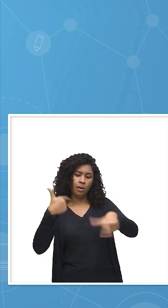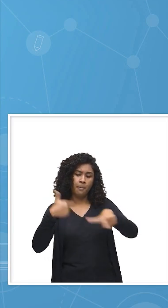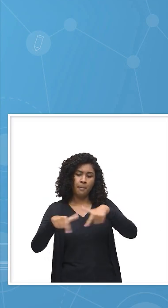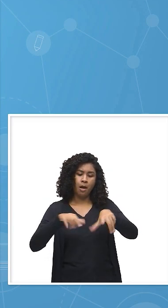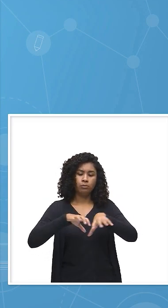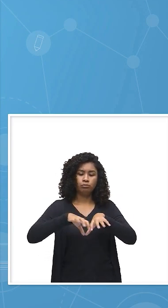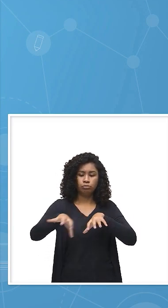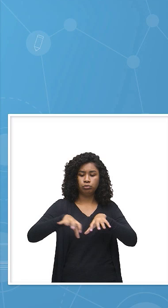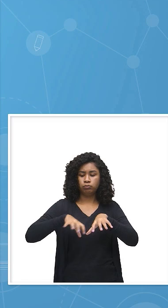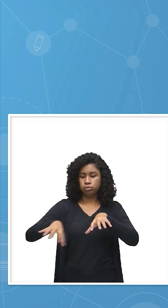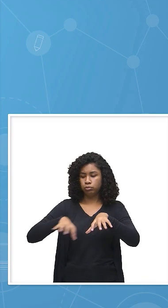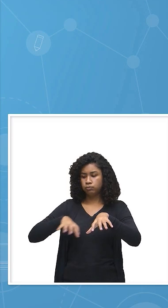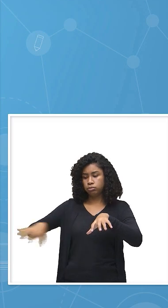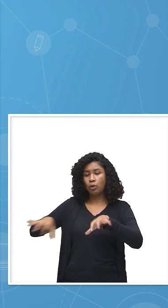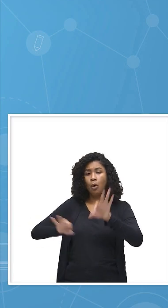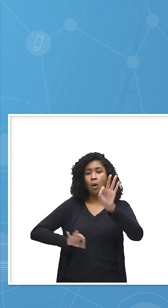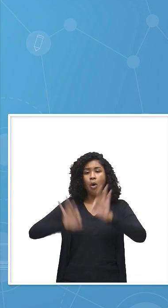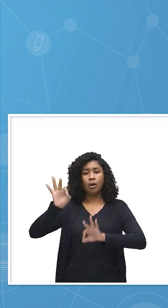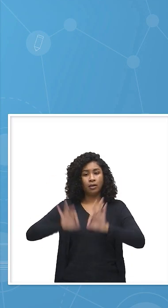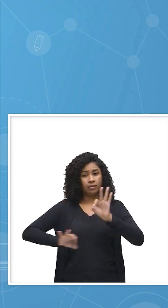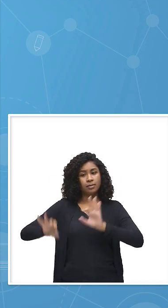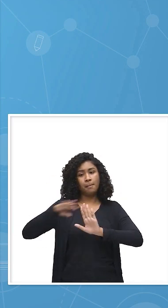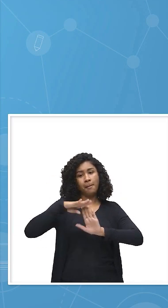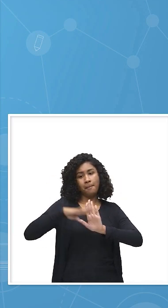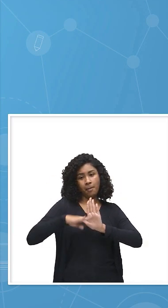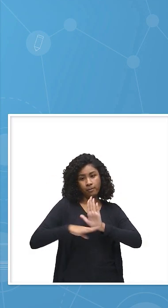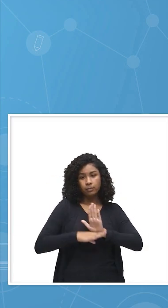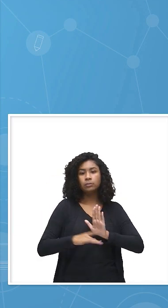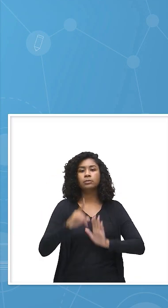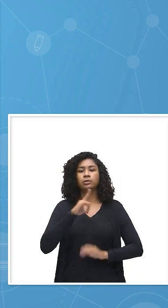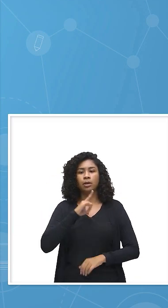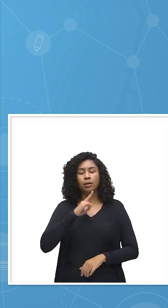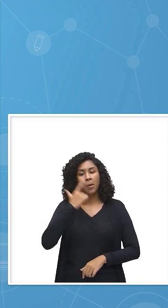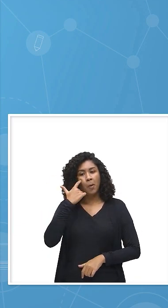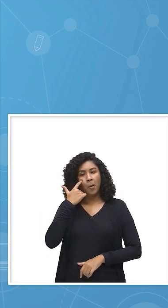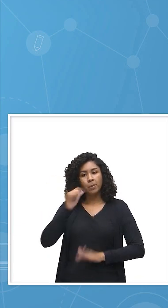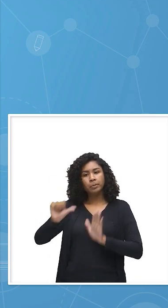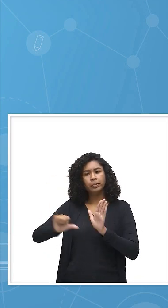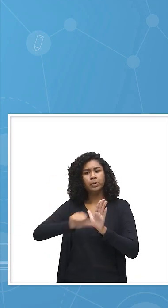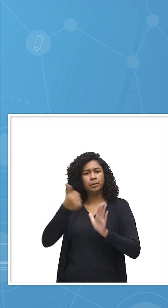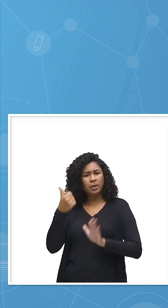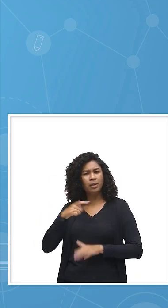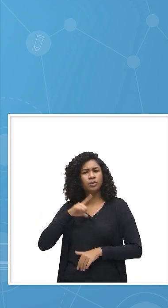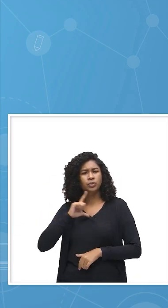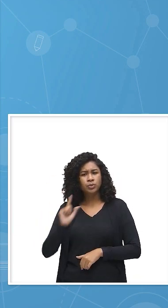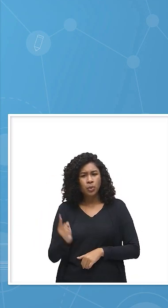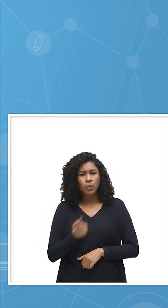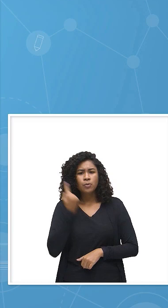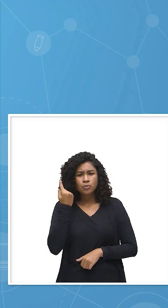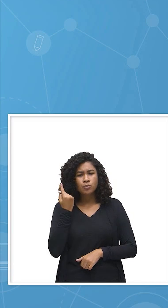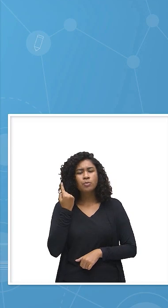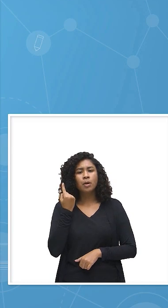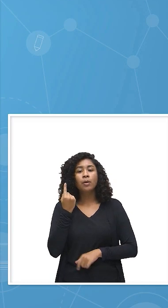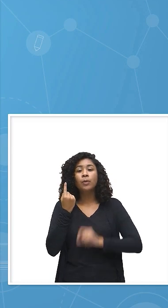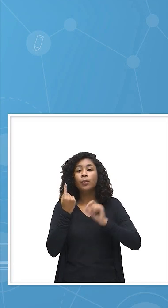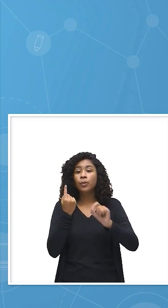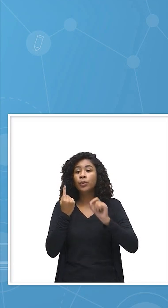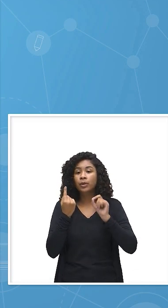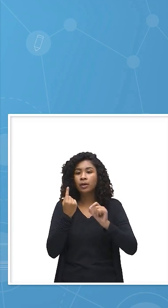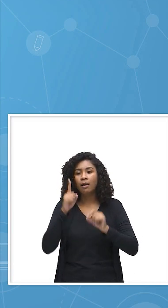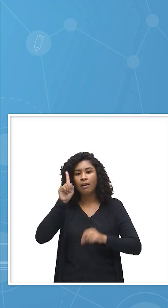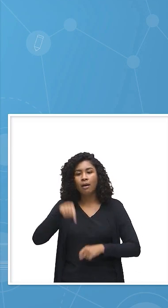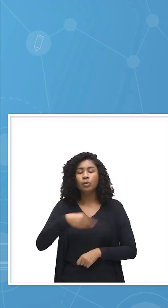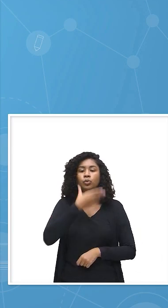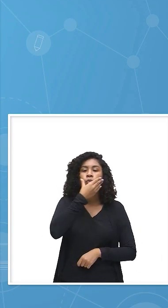aqui na nossa imagem, né? Primeiro, a gente vai ter aí uma divisão muito comum, que era a divisão por sexo. Como